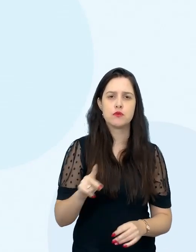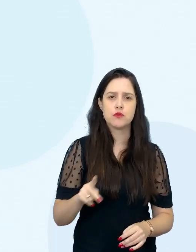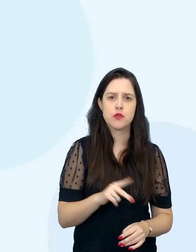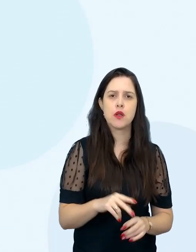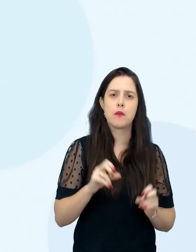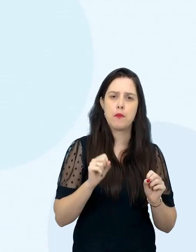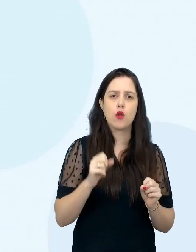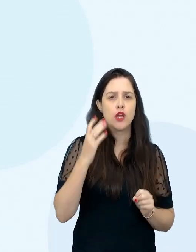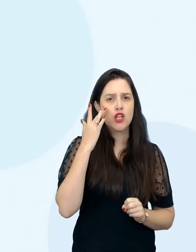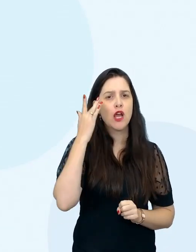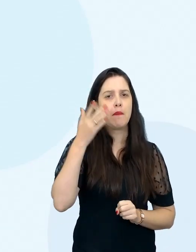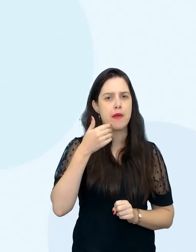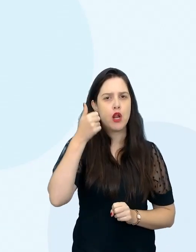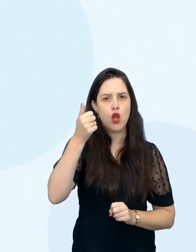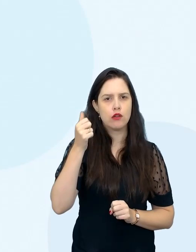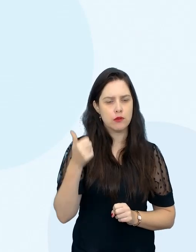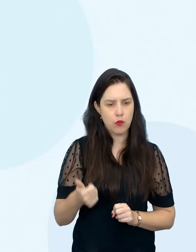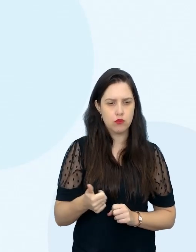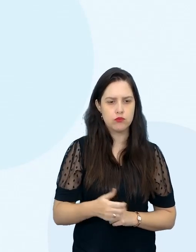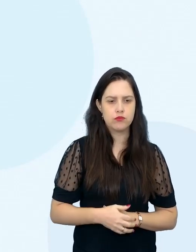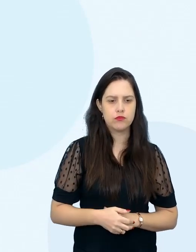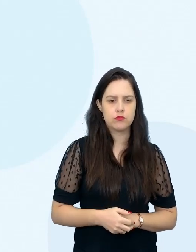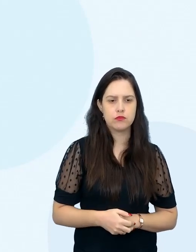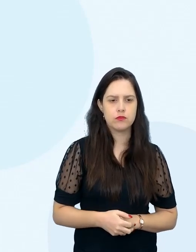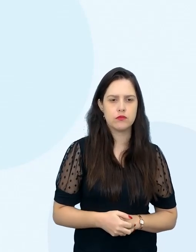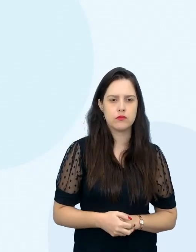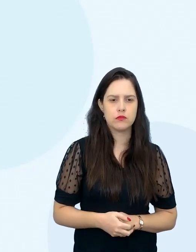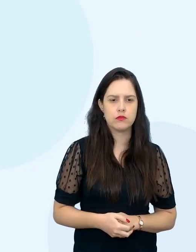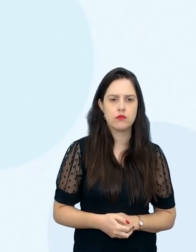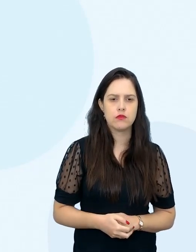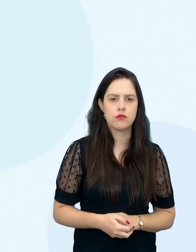vocês acharem melhor, tá bom?